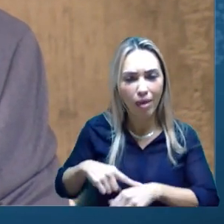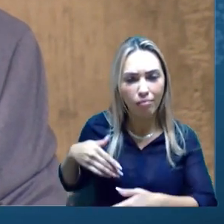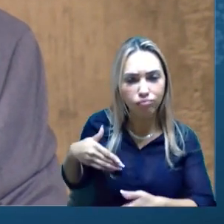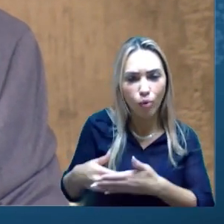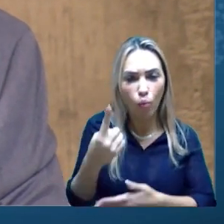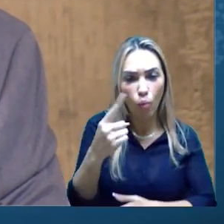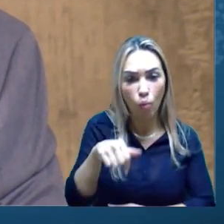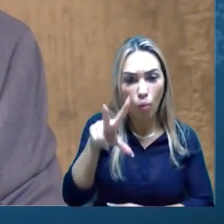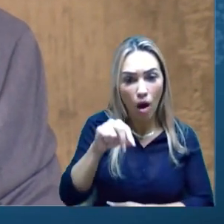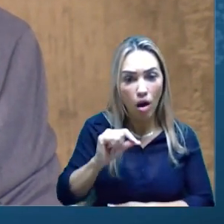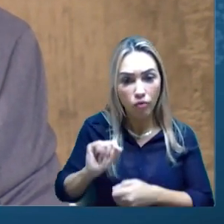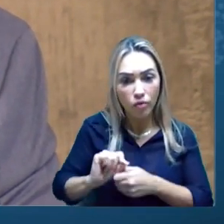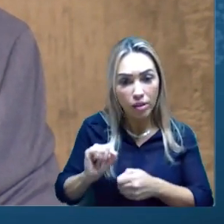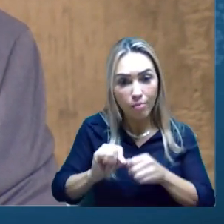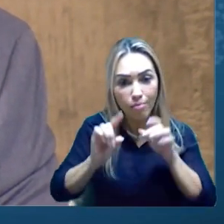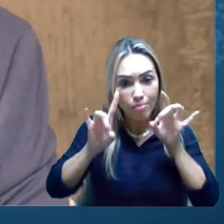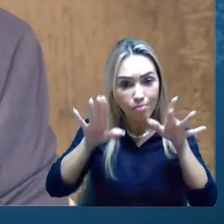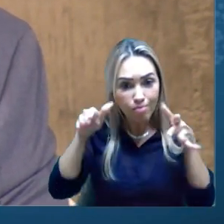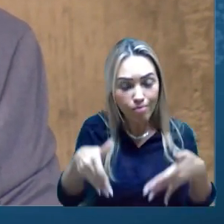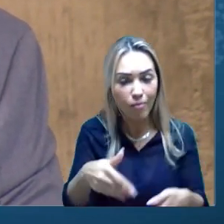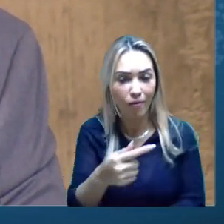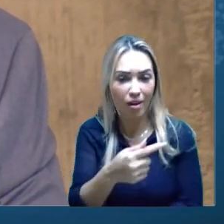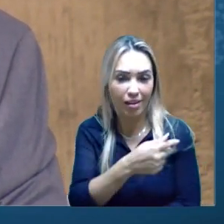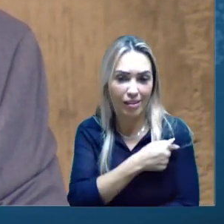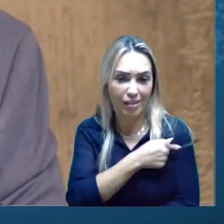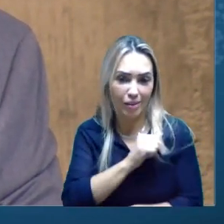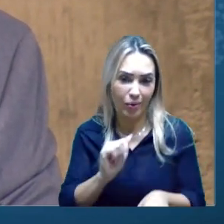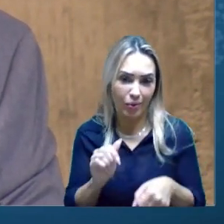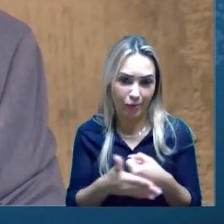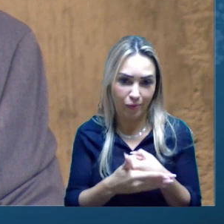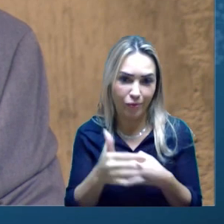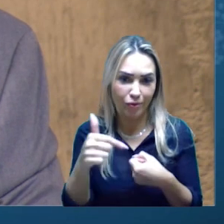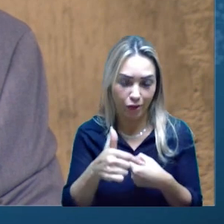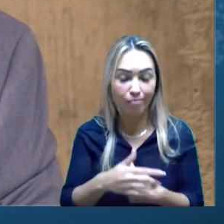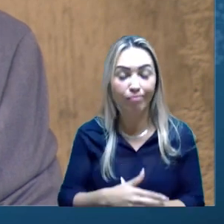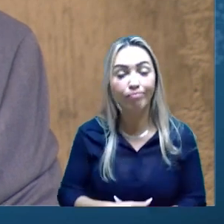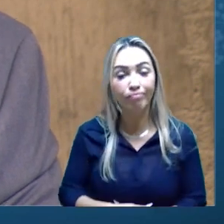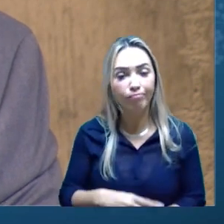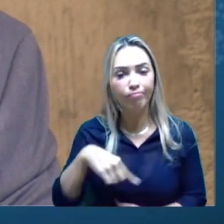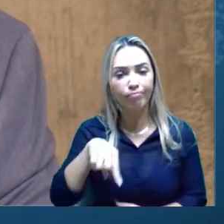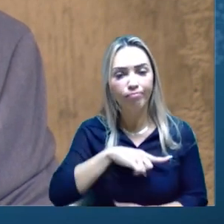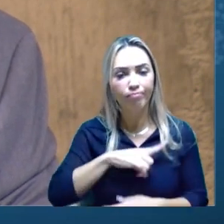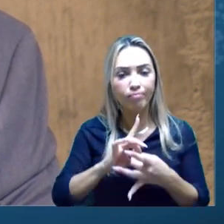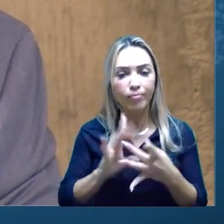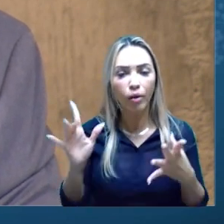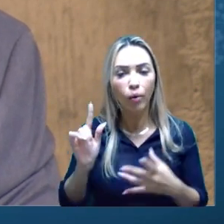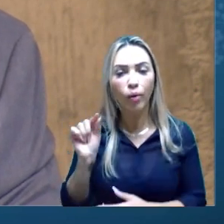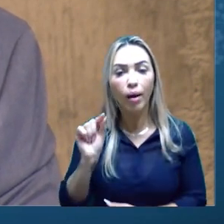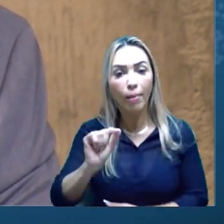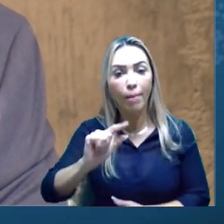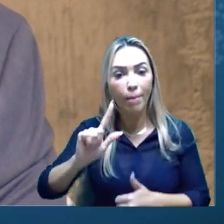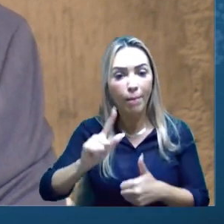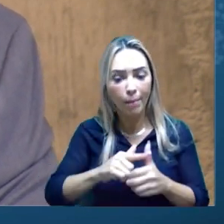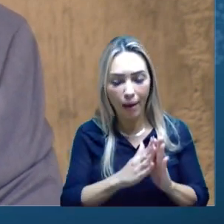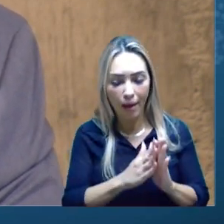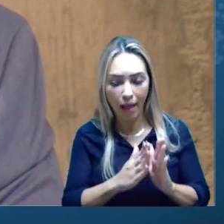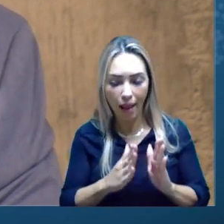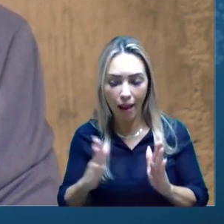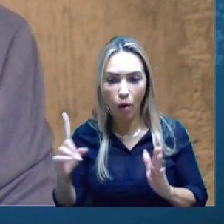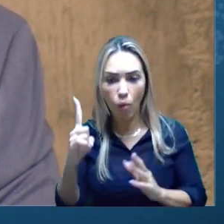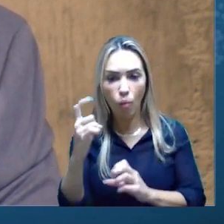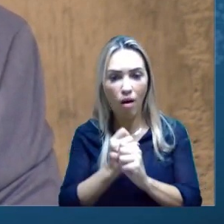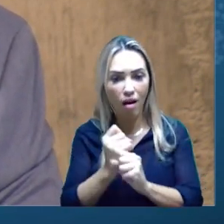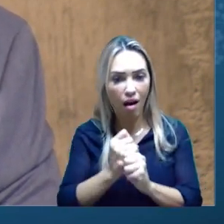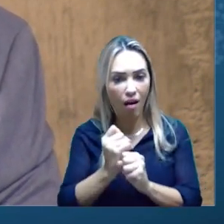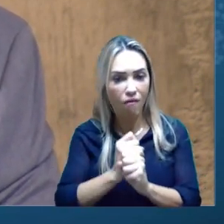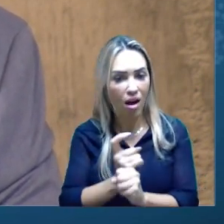vacina específica para a Covid, e isso permitiu que, no primeiro ano de vacinação,